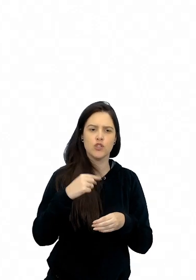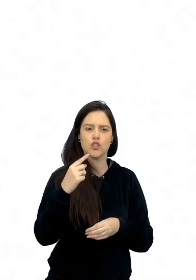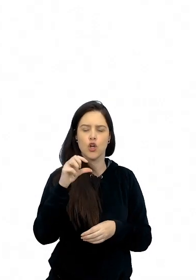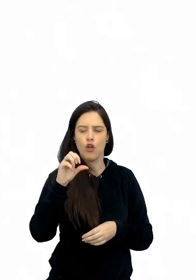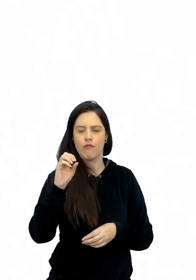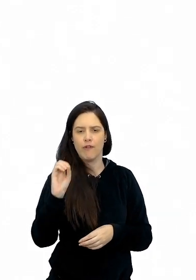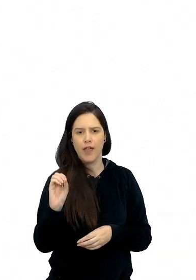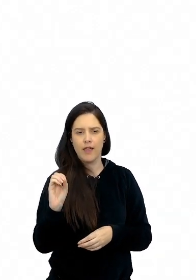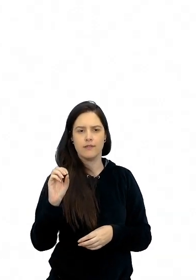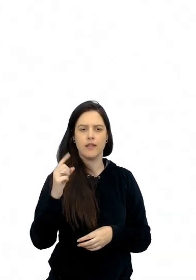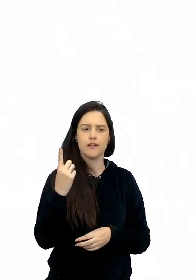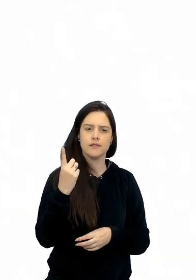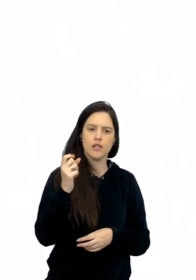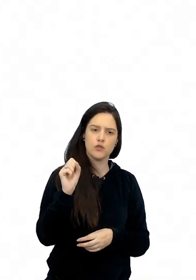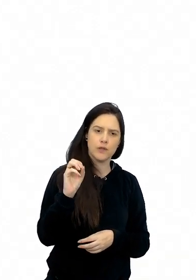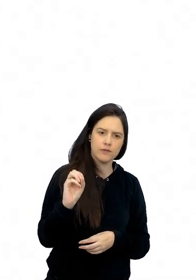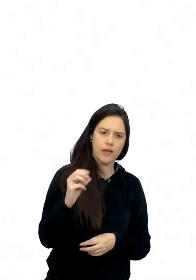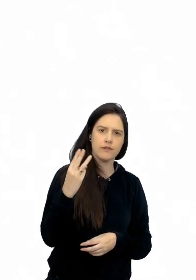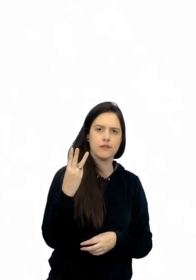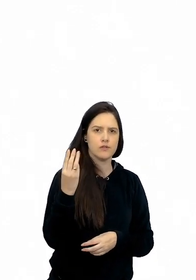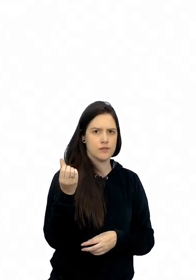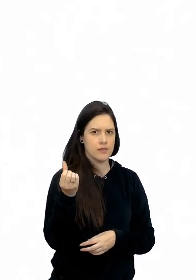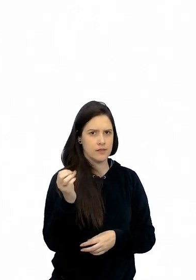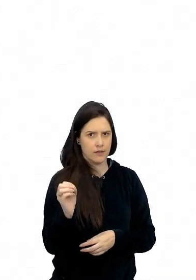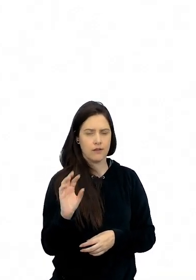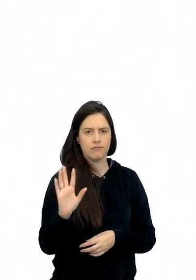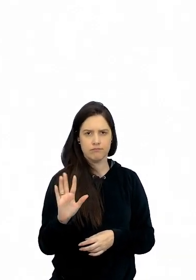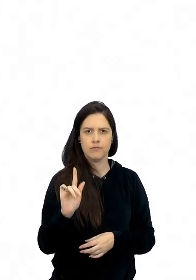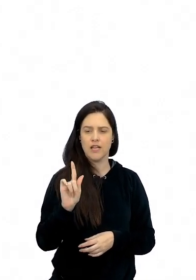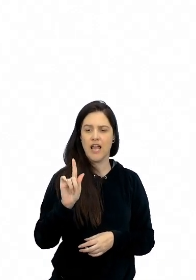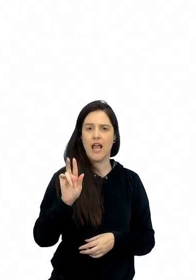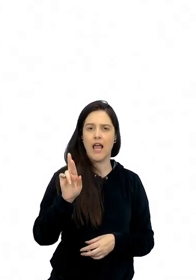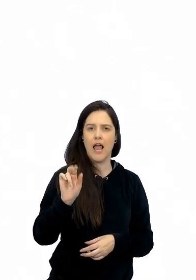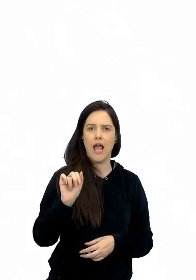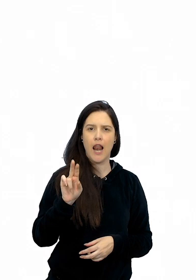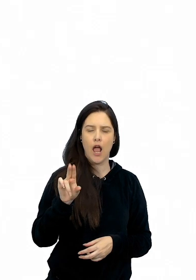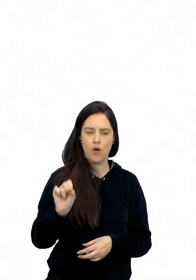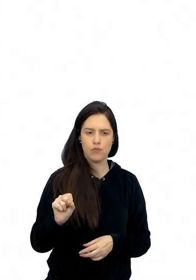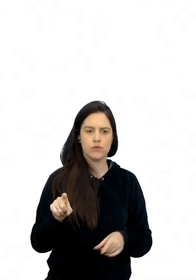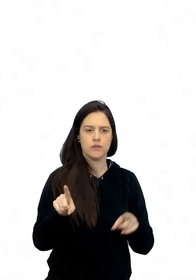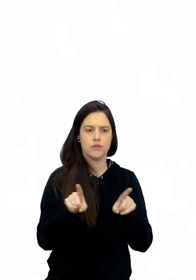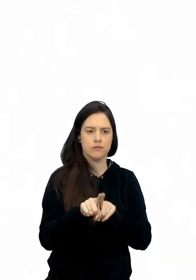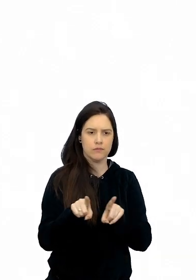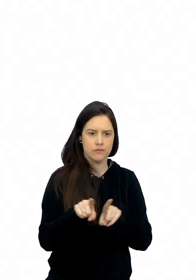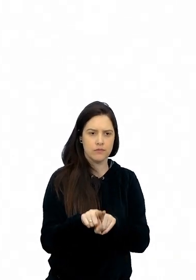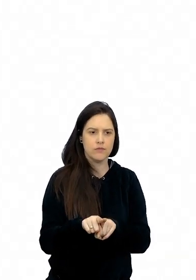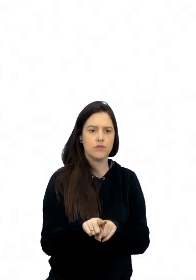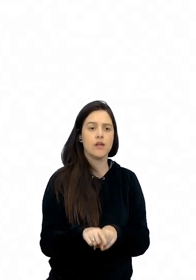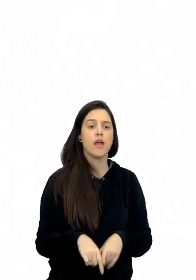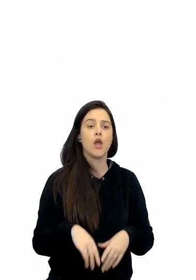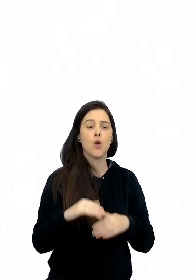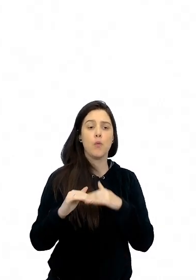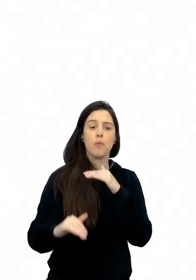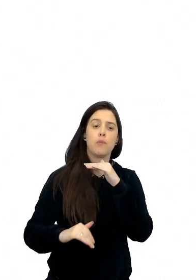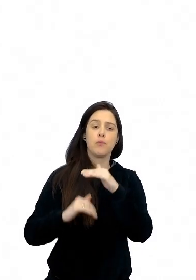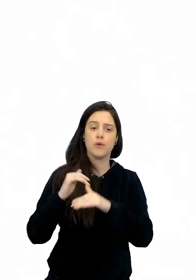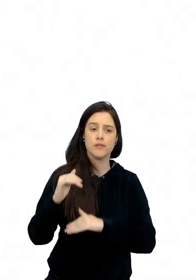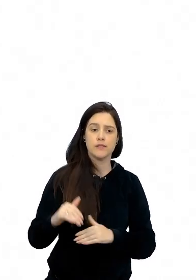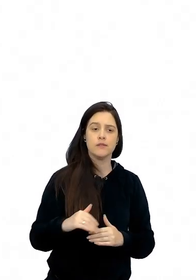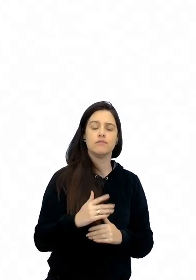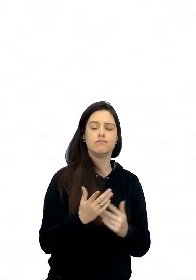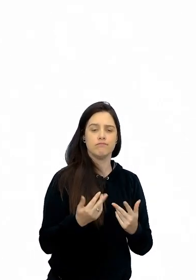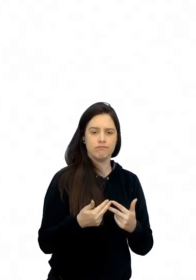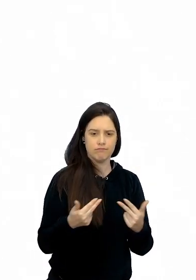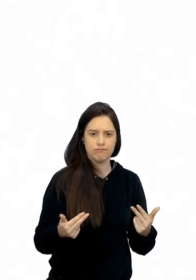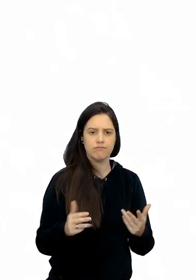180 graus e 360 graus, né, e aí está bem específico, né, esses giros e essas